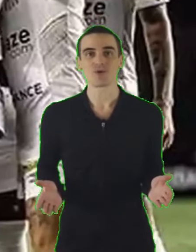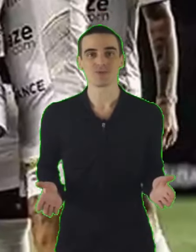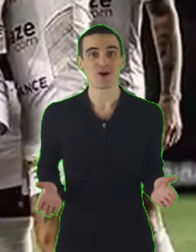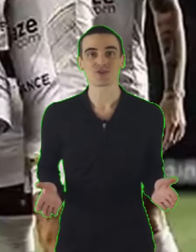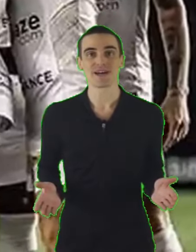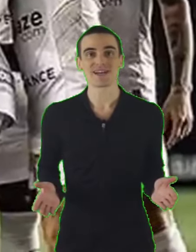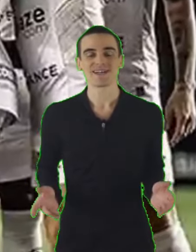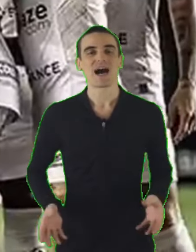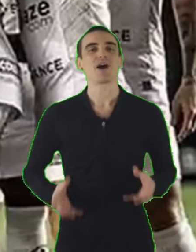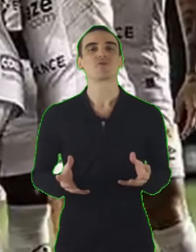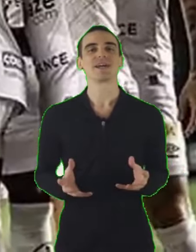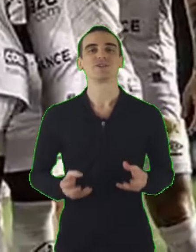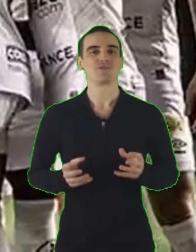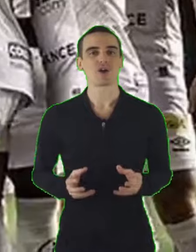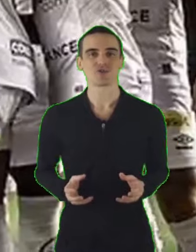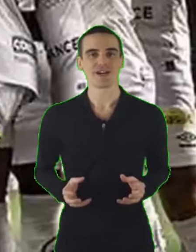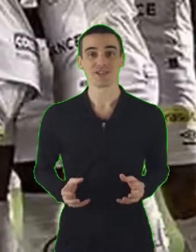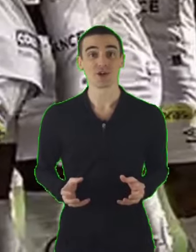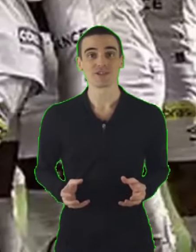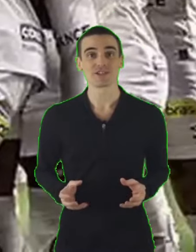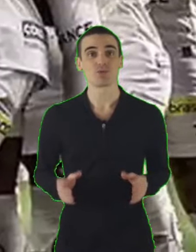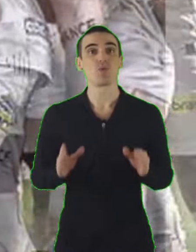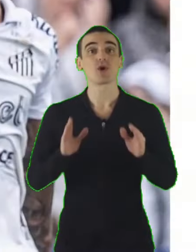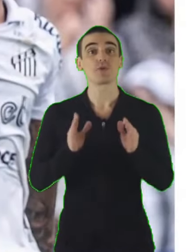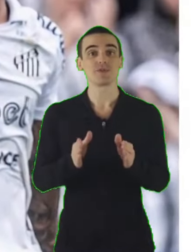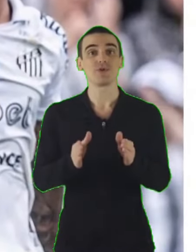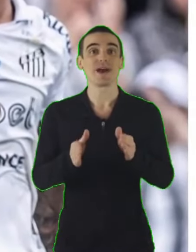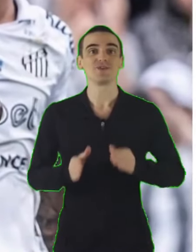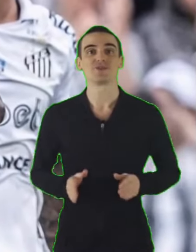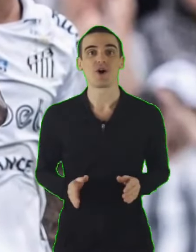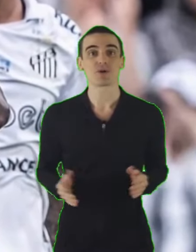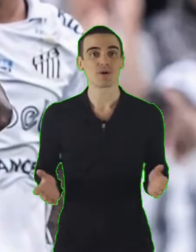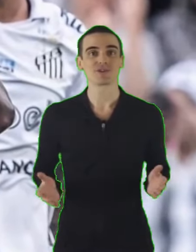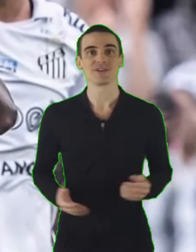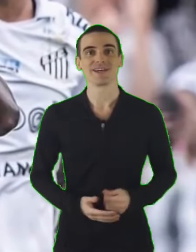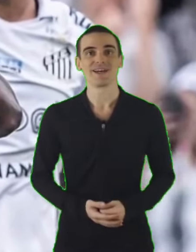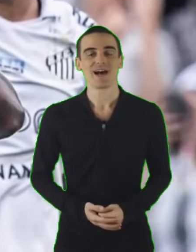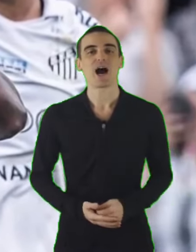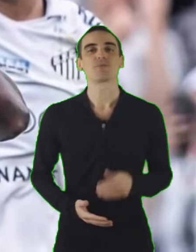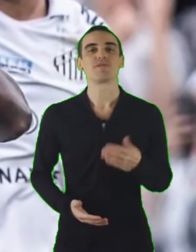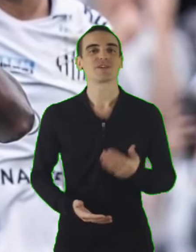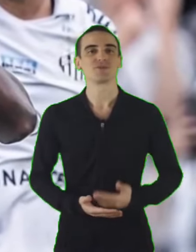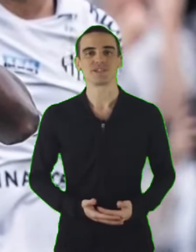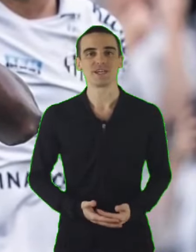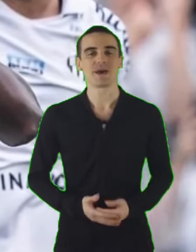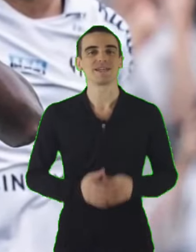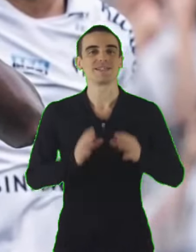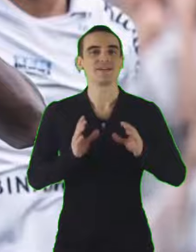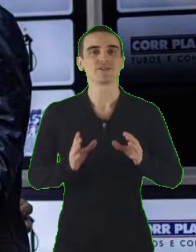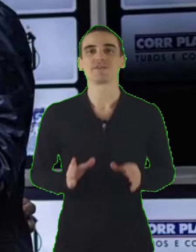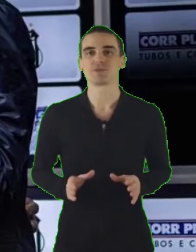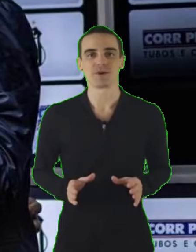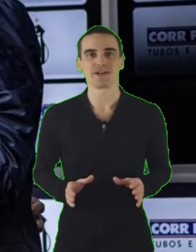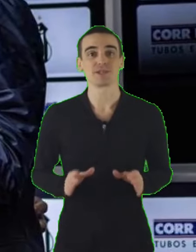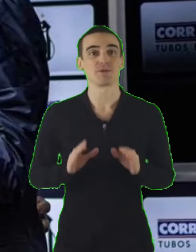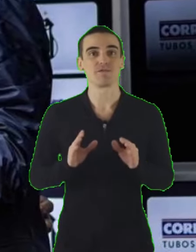do Campeonato Brasileiro, a diretoria santista está em uma verdadeira maratona de negociações para reduzir a folha salarial, e um dos nomes em destaque é o meio-atacante